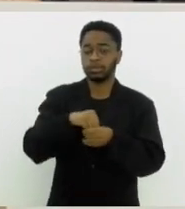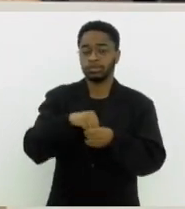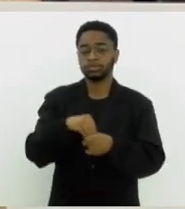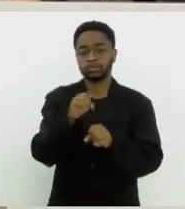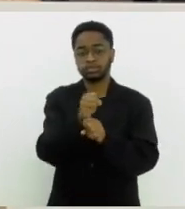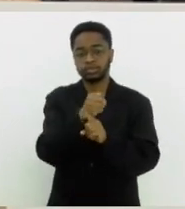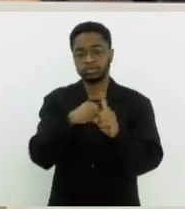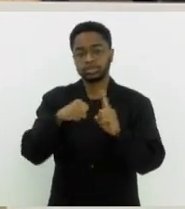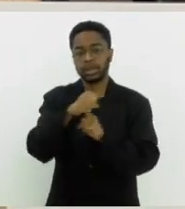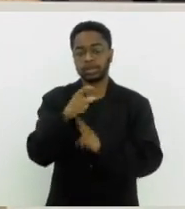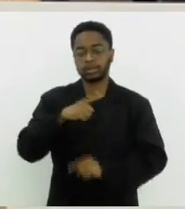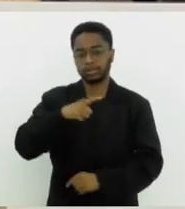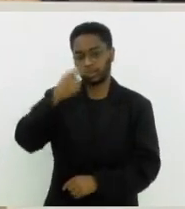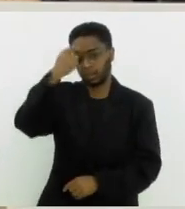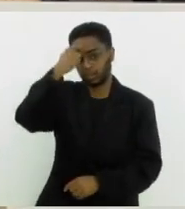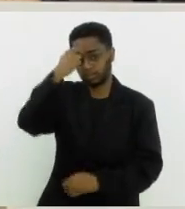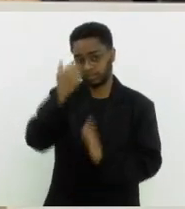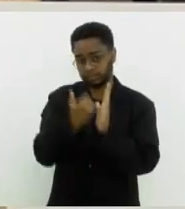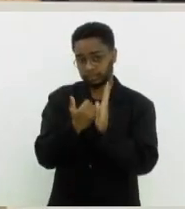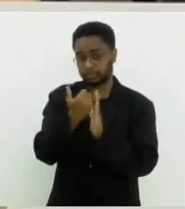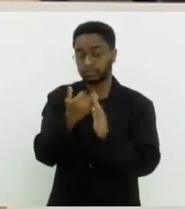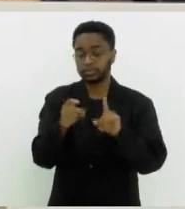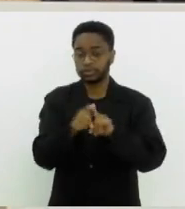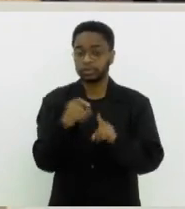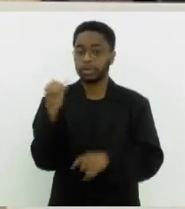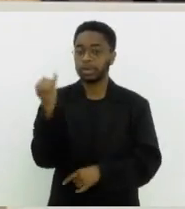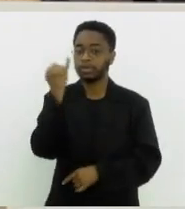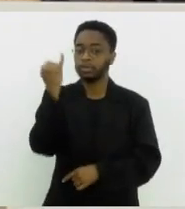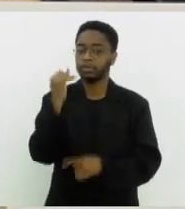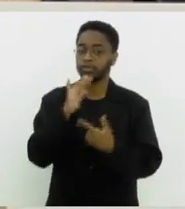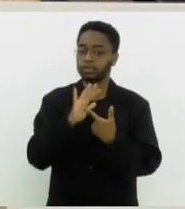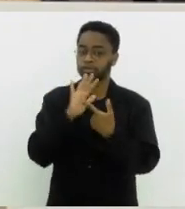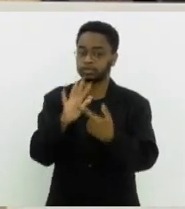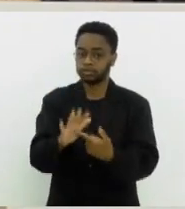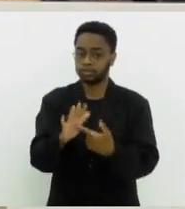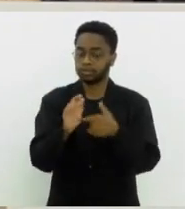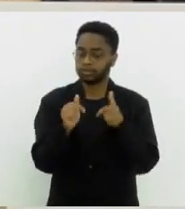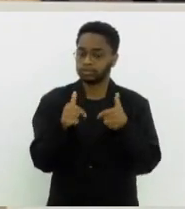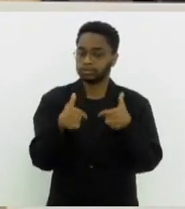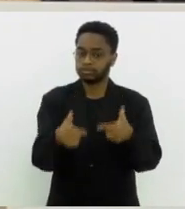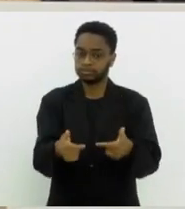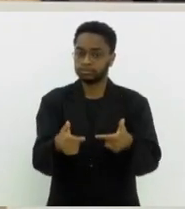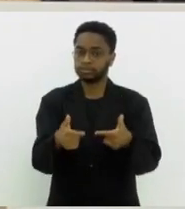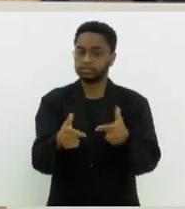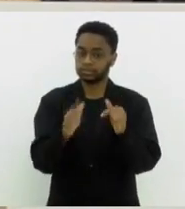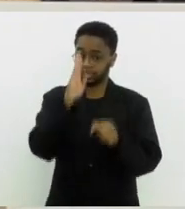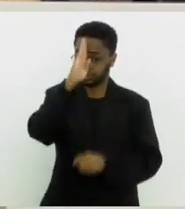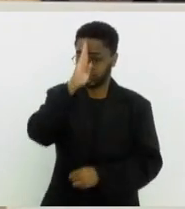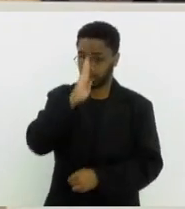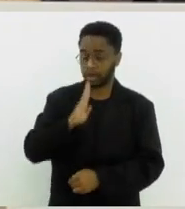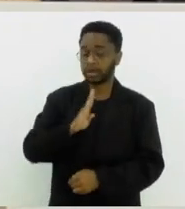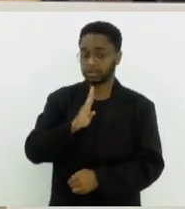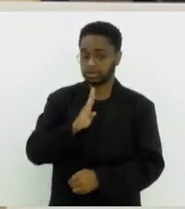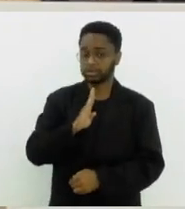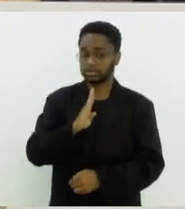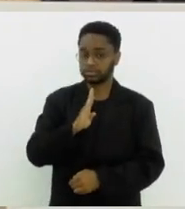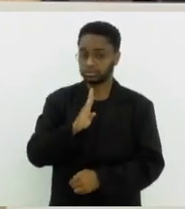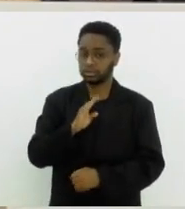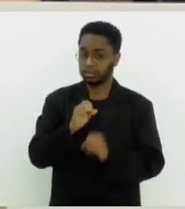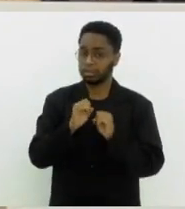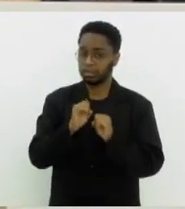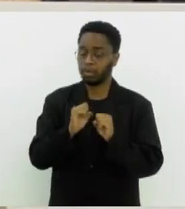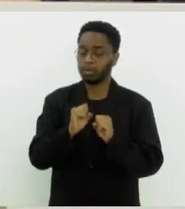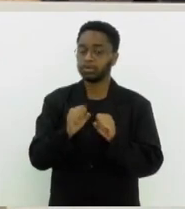mais consciente. E é importante destacar que este ato é totalmente gratuito, que